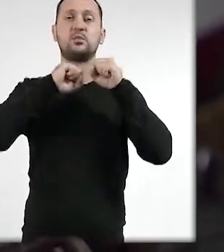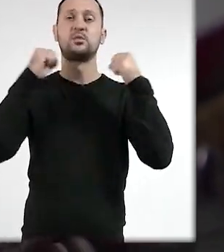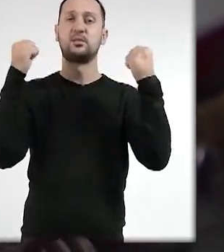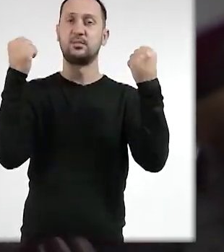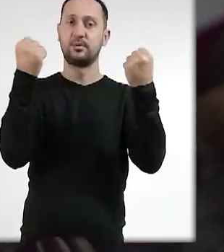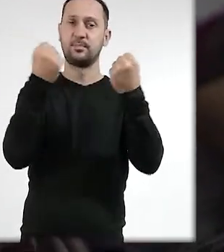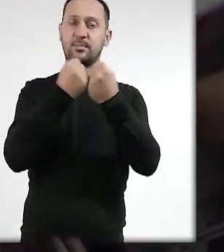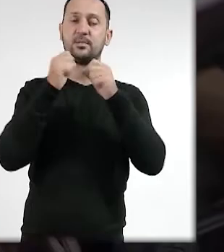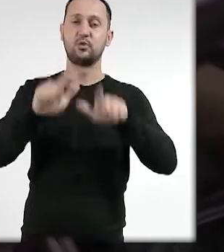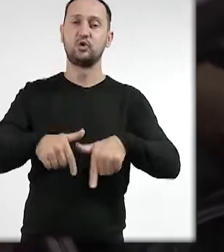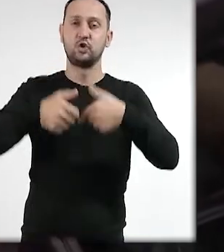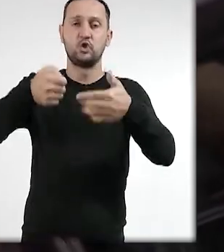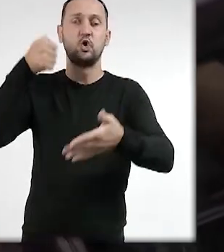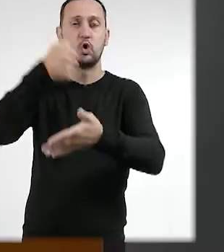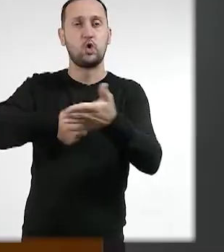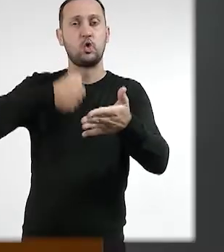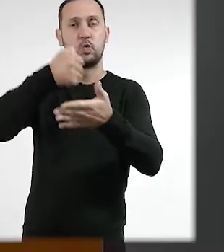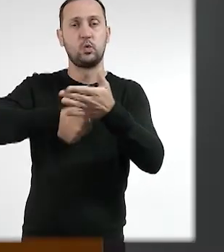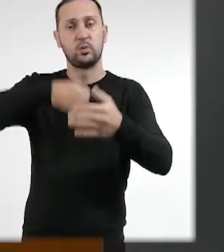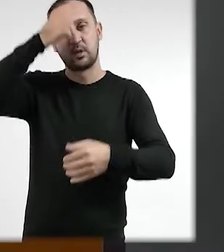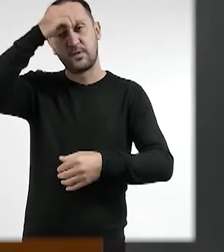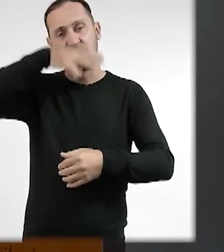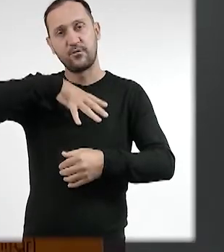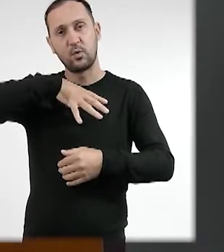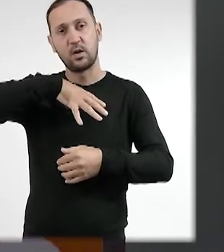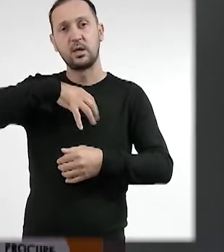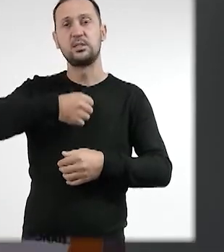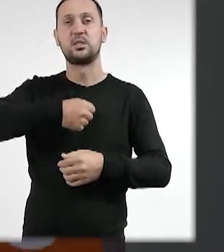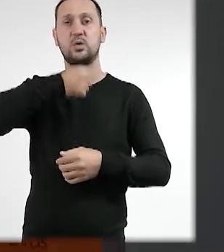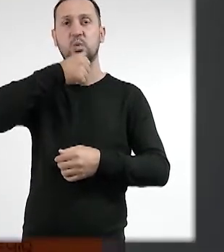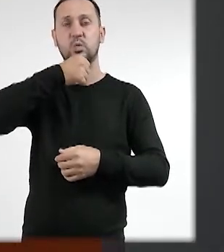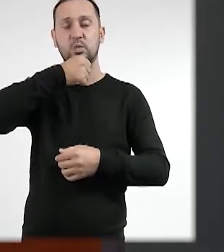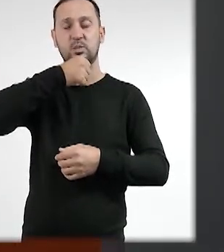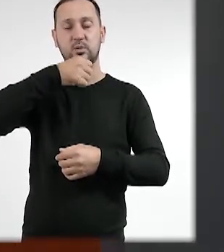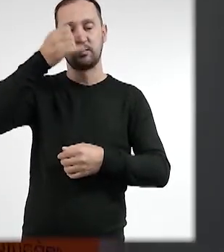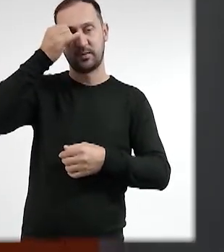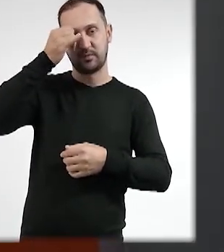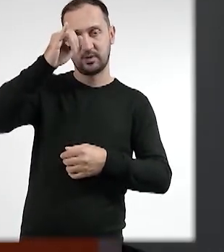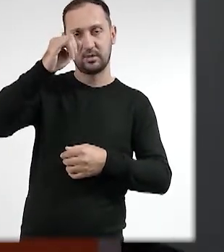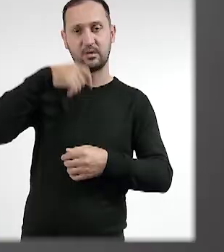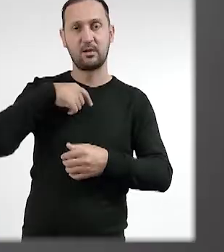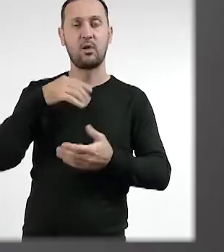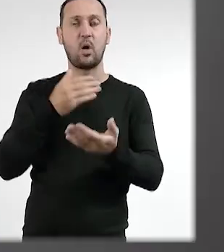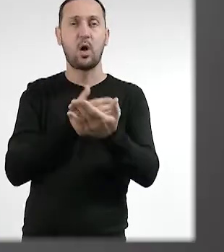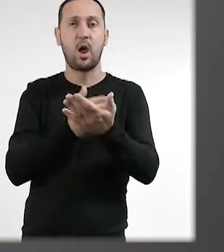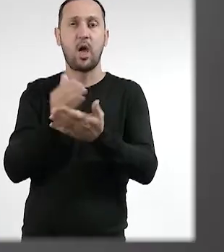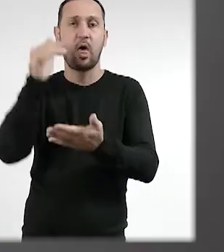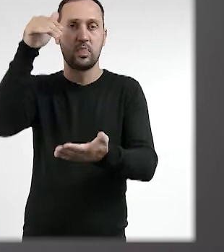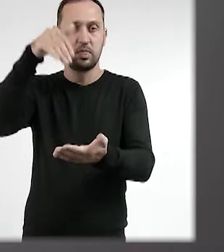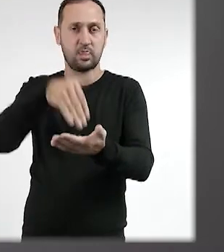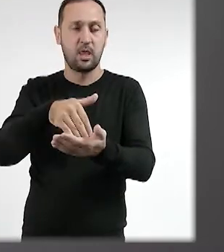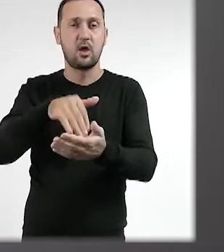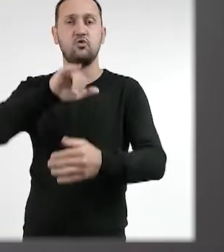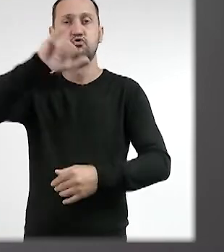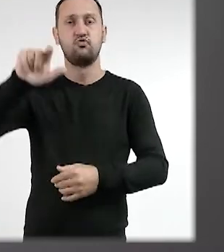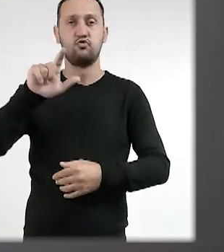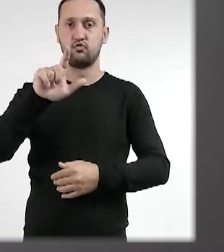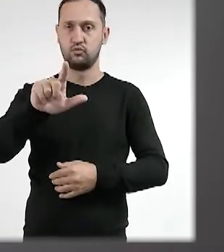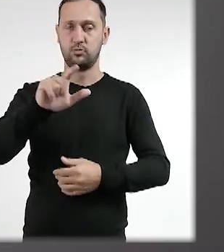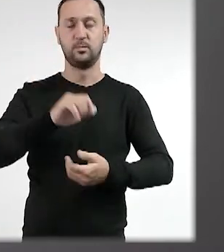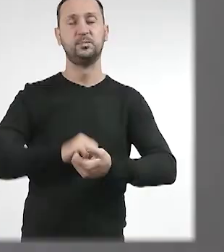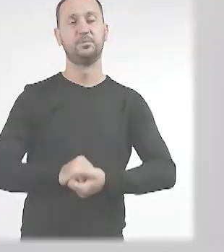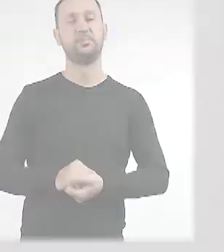Seminário Estadual de Enfrentamento à Violência contra a Pessoa Idosa, com a programação indo até o início do mês de julho.